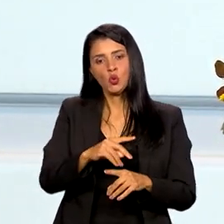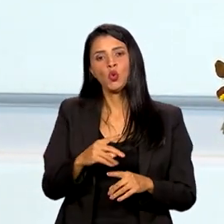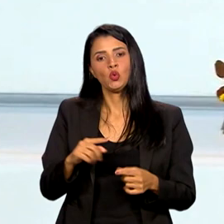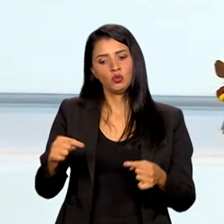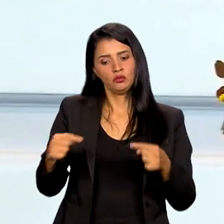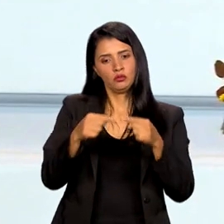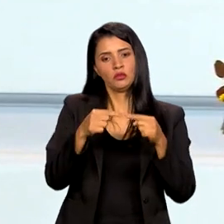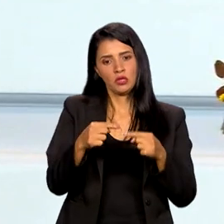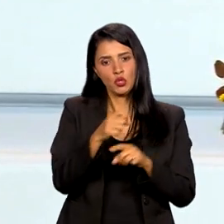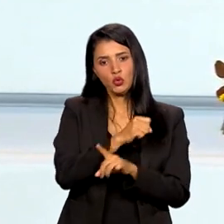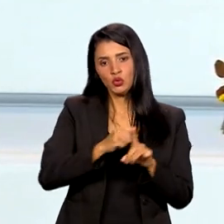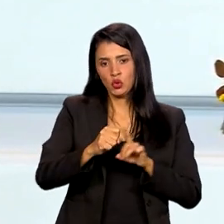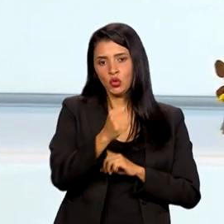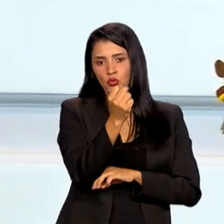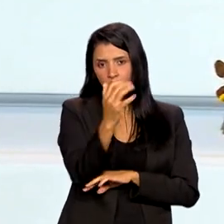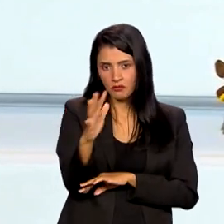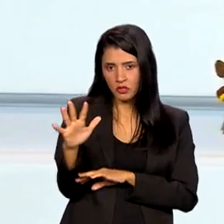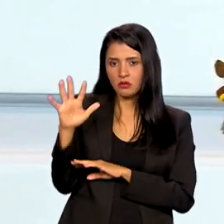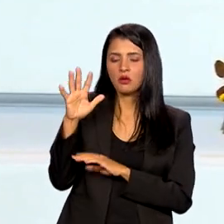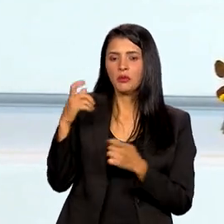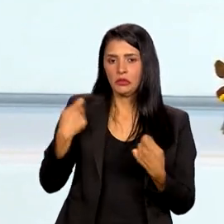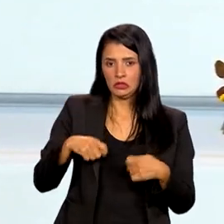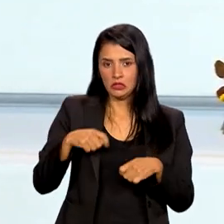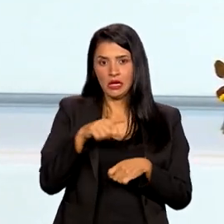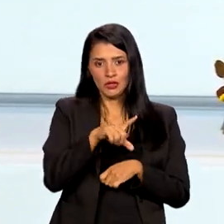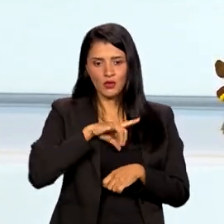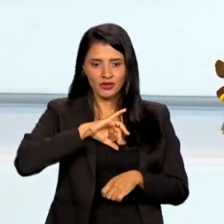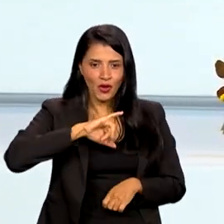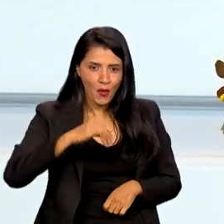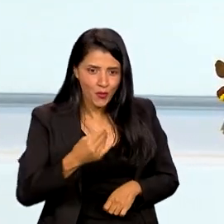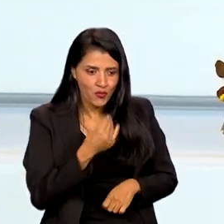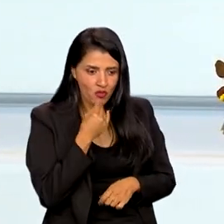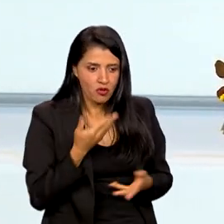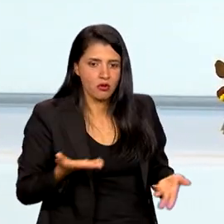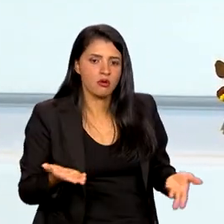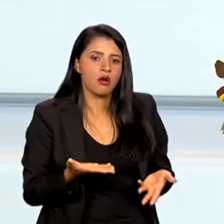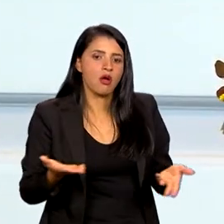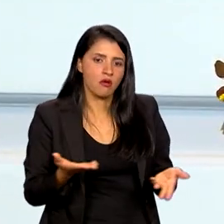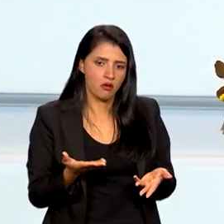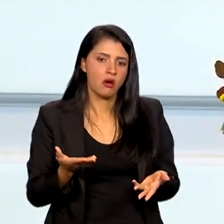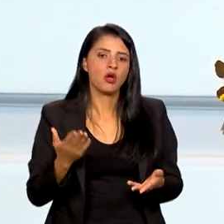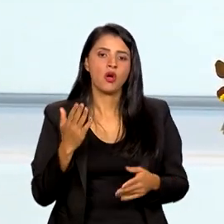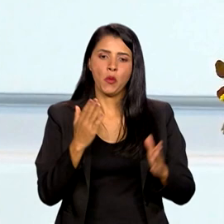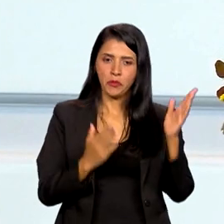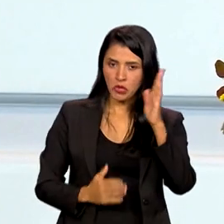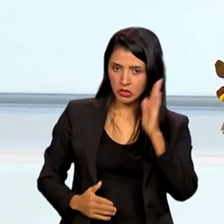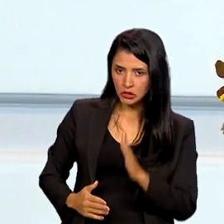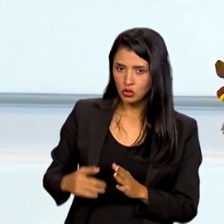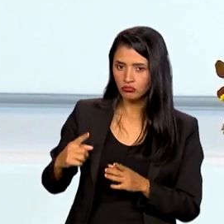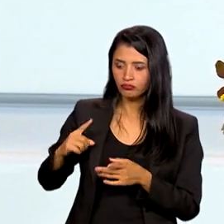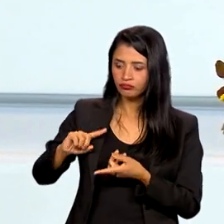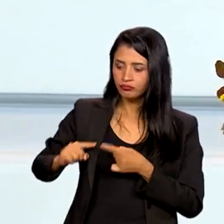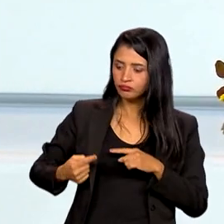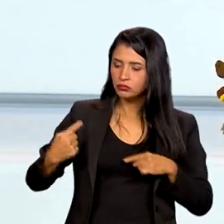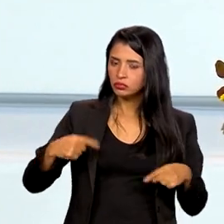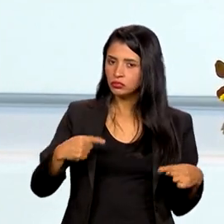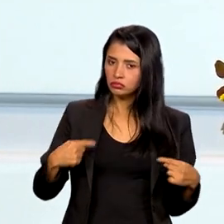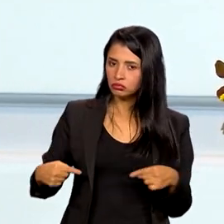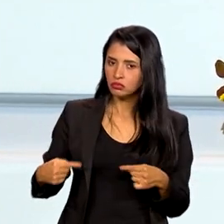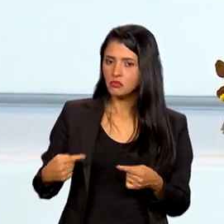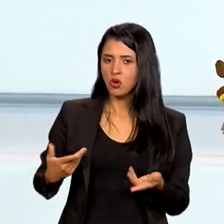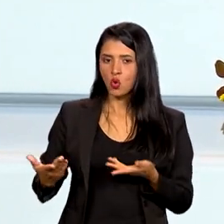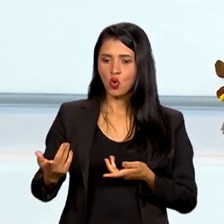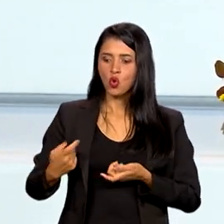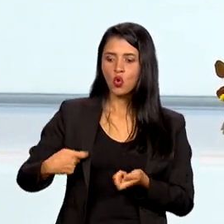socioambientais. A partir dessa janela de oportunidades é que o Brasil vem negociando, vem discutindo. Nós,